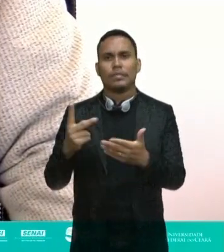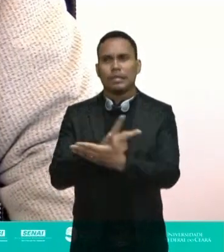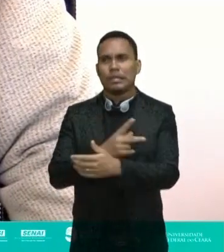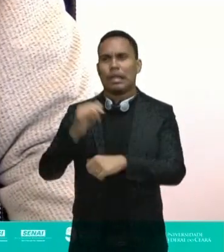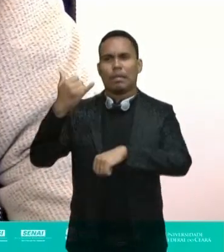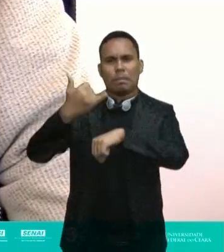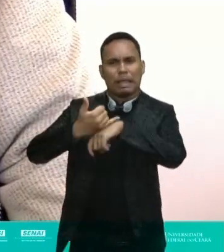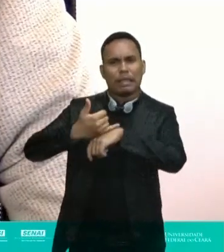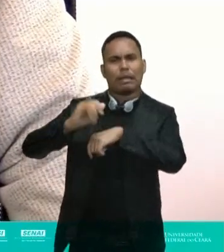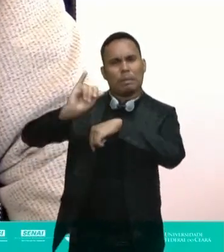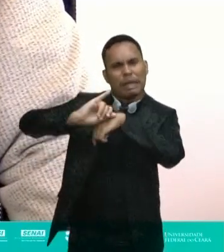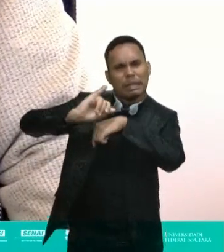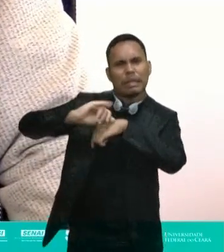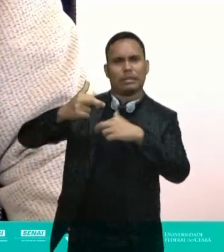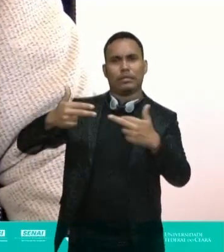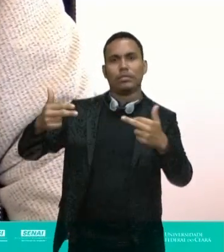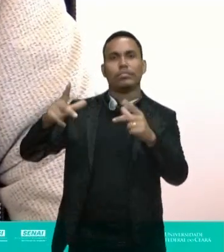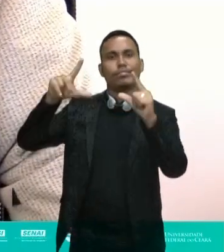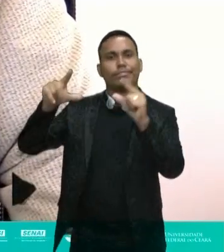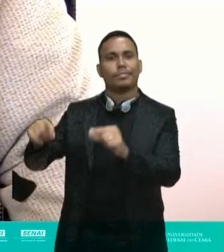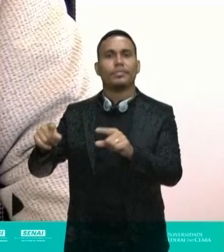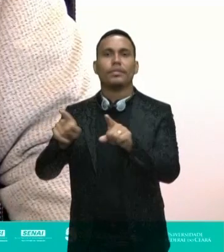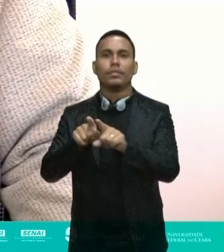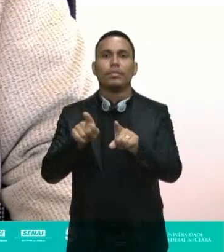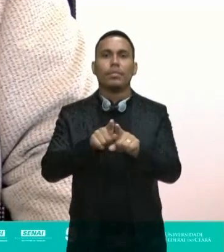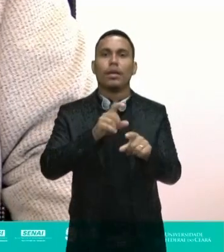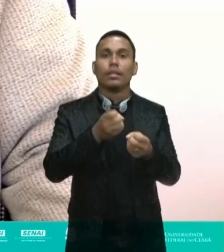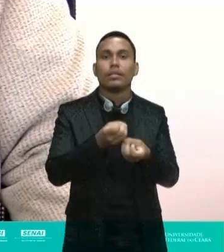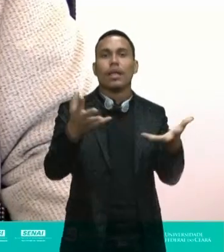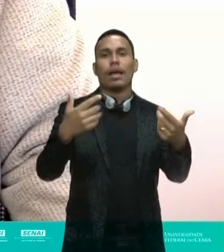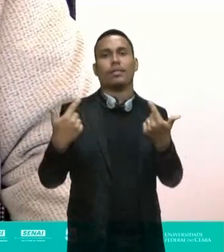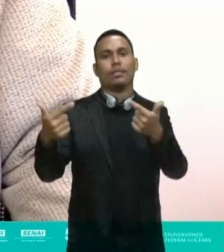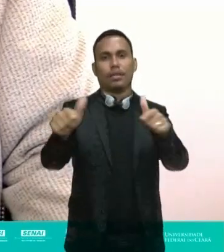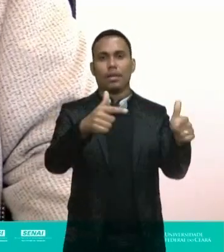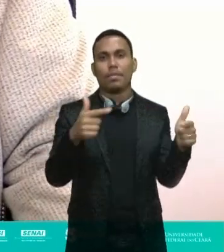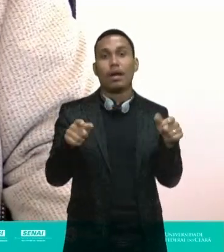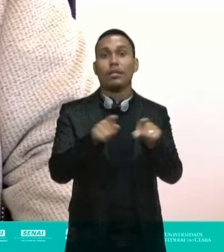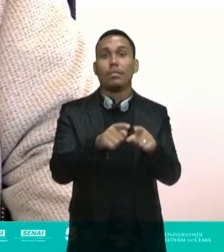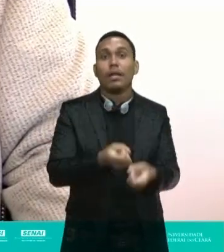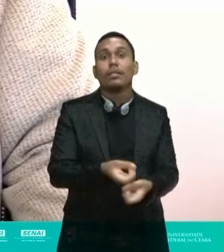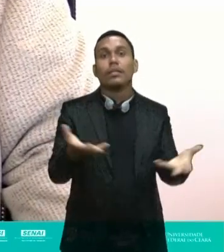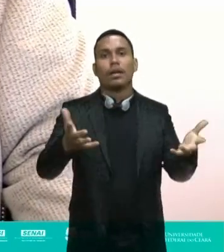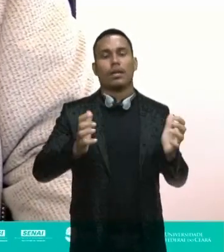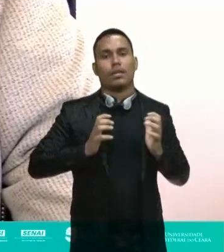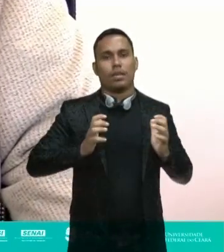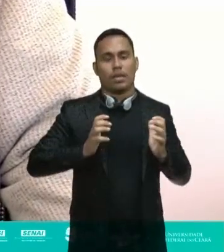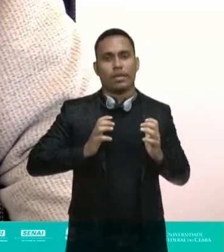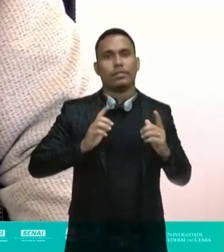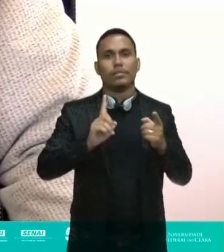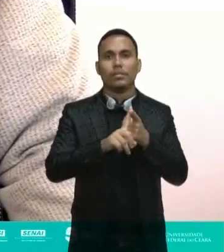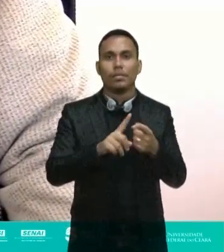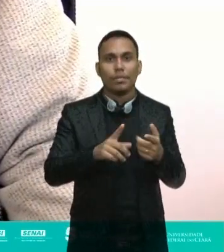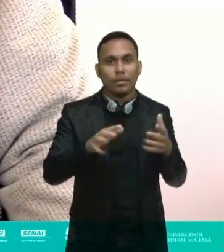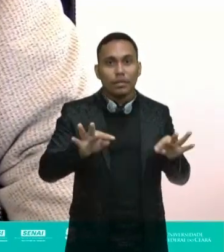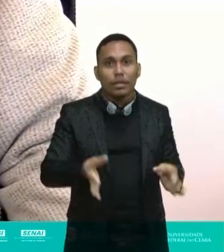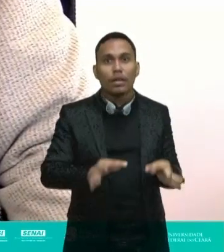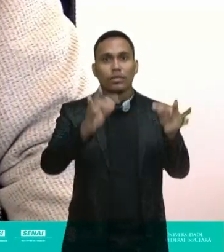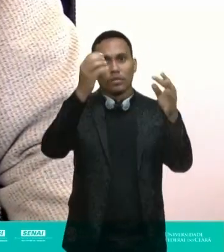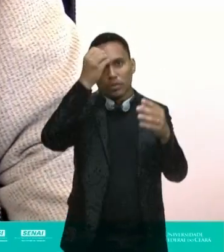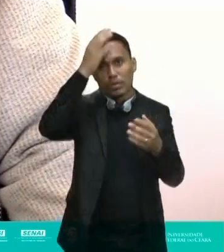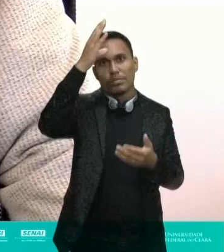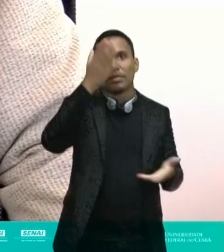energéticos e, ao mesmo tempo, que crie novas oportunidades de emprego, de criação de riqueza e de reforço tecnológico e do